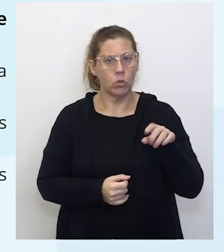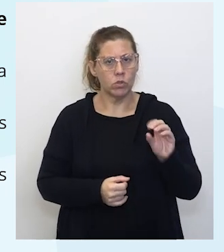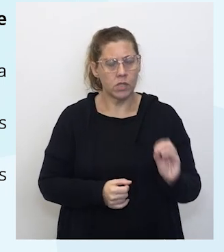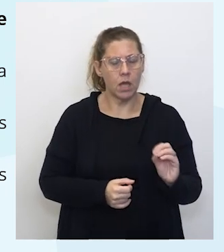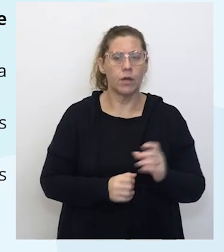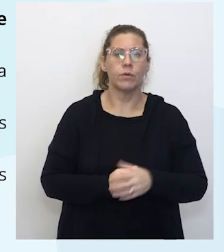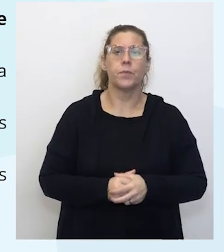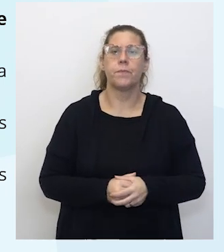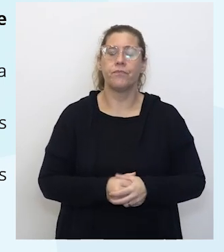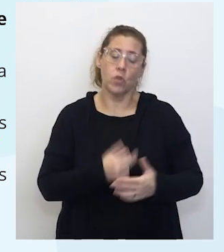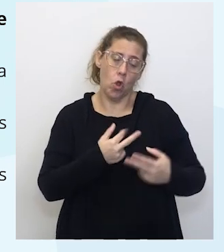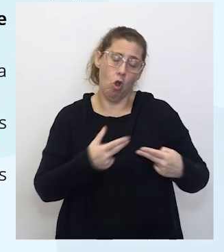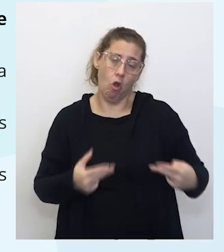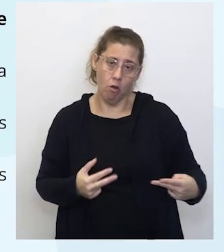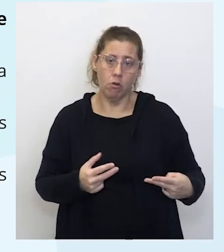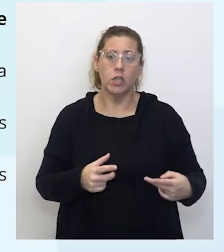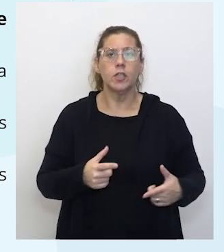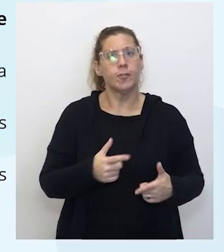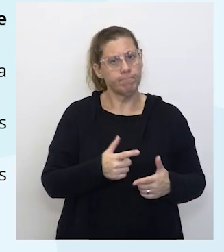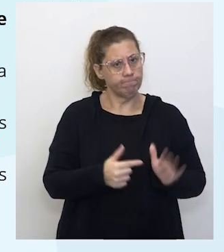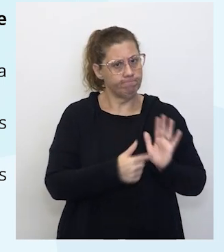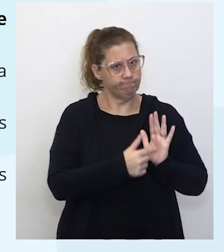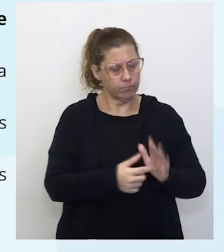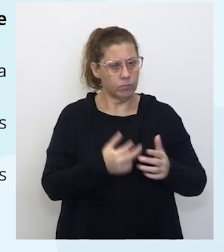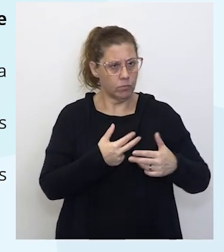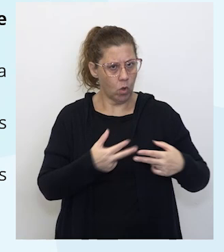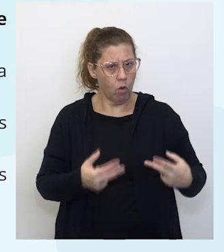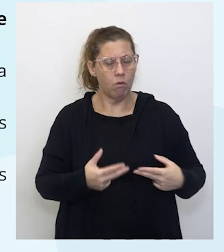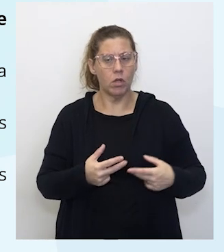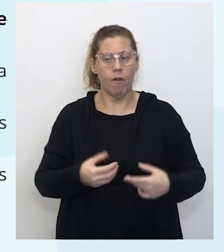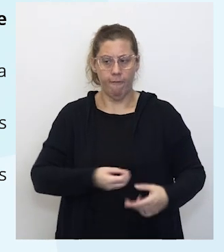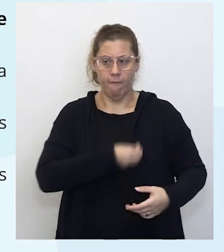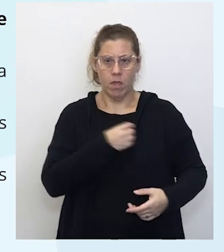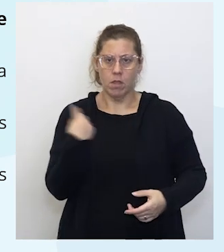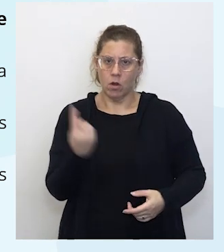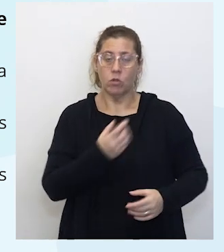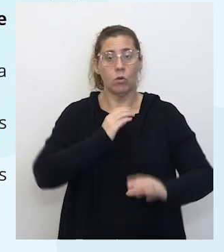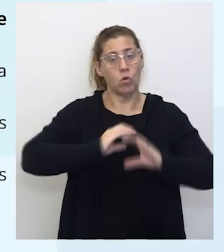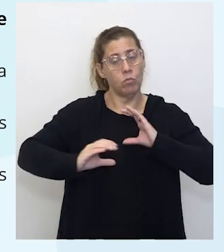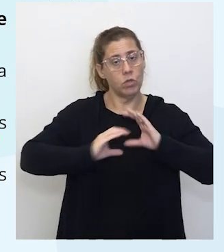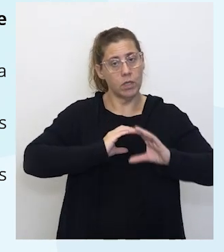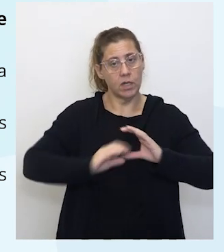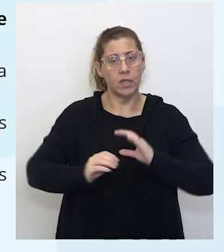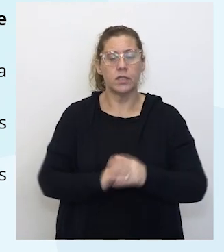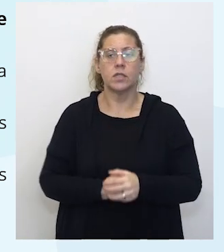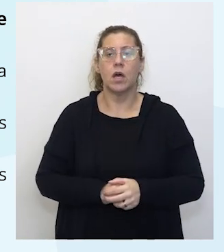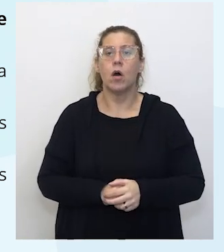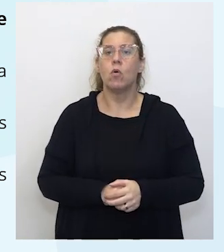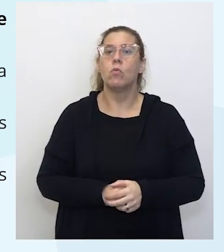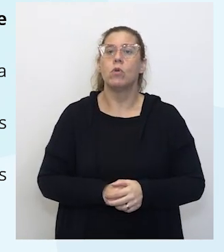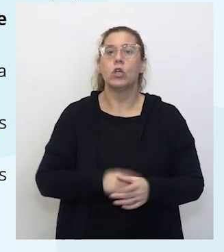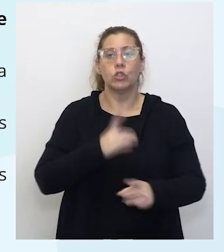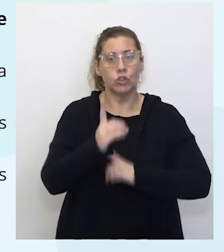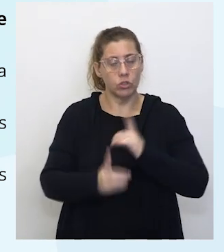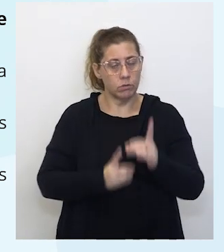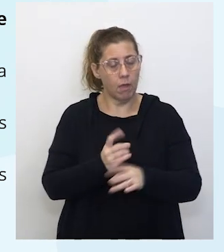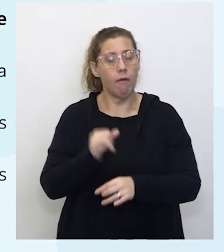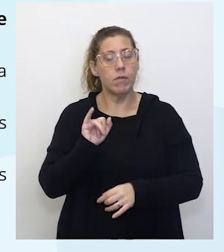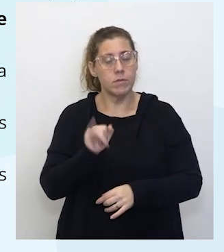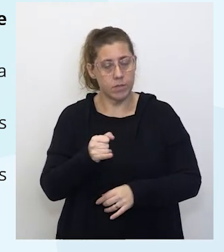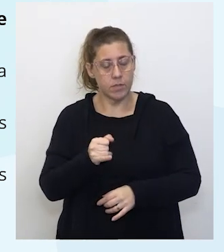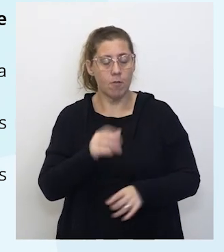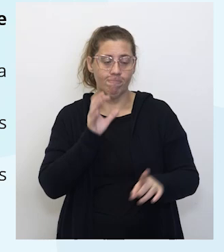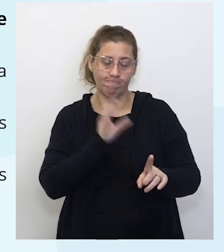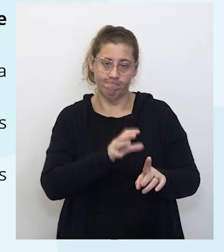de coisas que geram impactos na nossa vida. Então, os meios de comunicação de massa e digitais influenciam os nossos